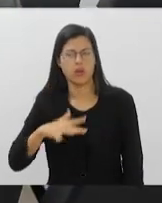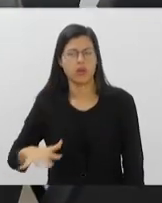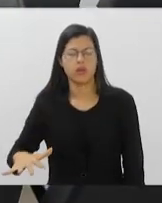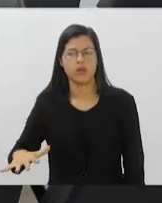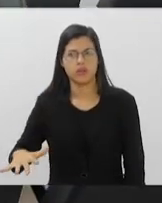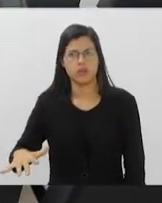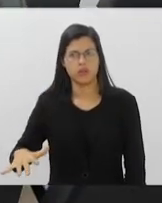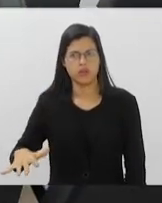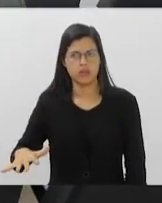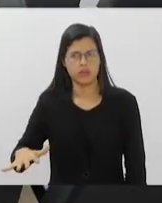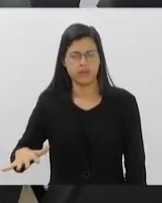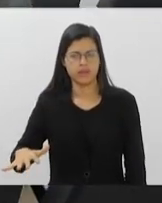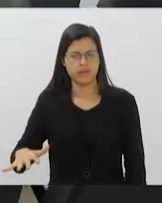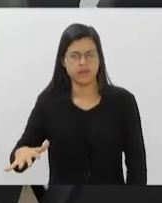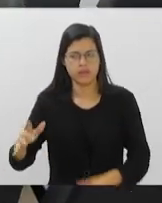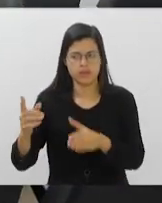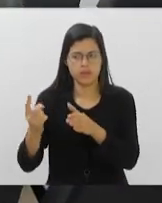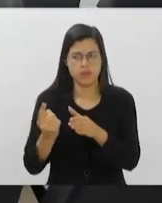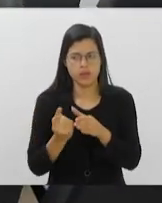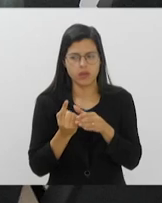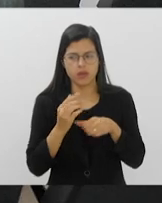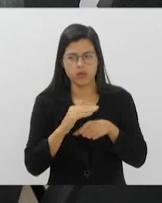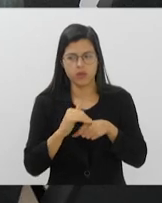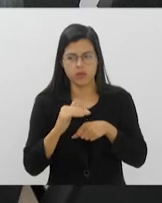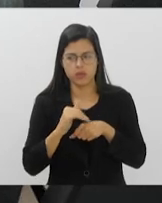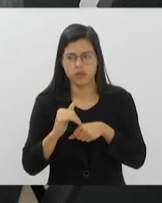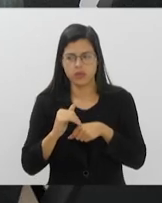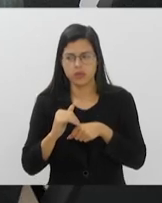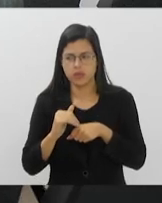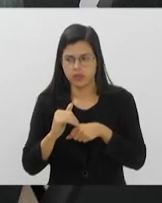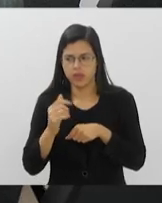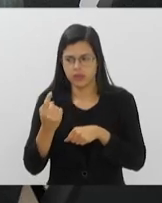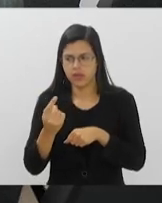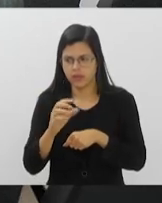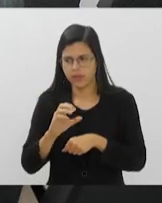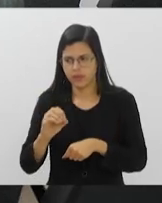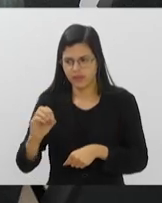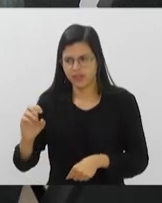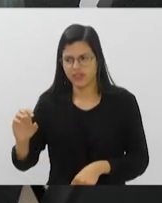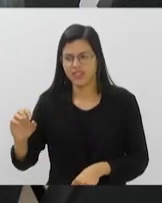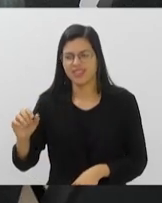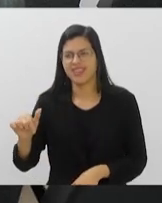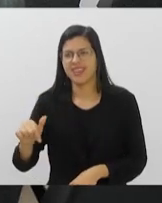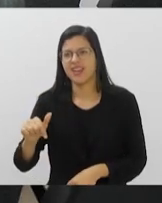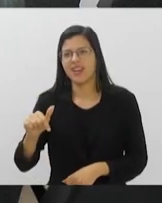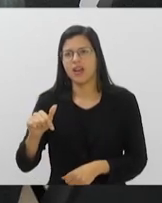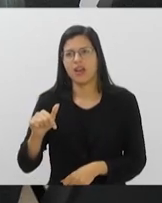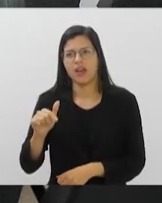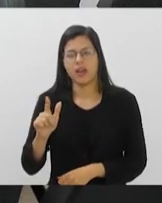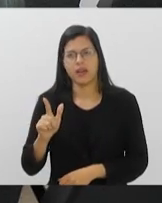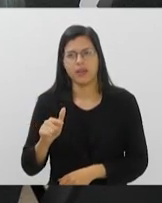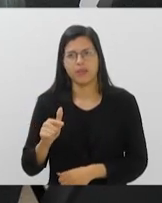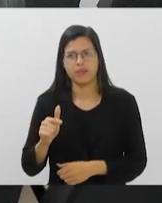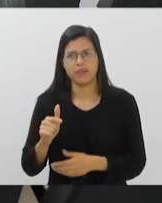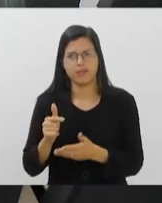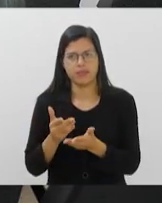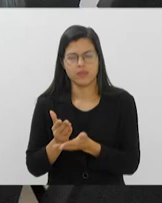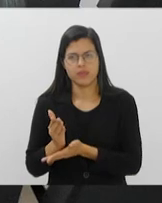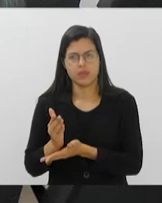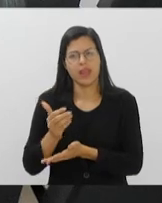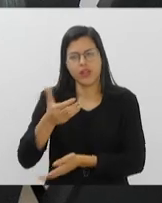estão eh acolhidas né Eh ap paração 151 dá